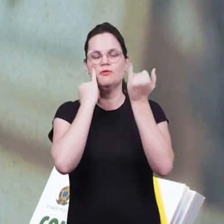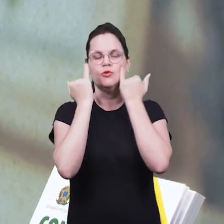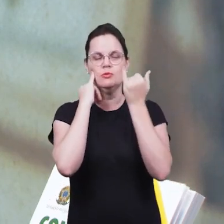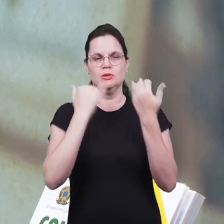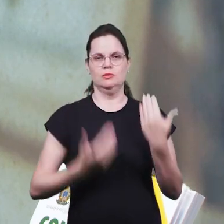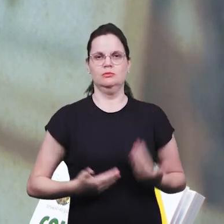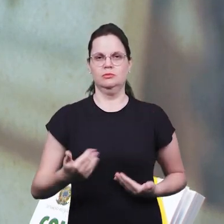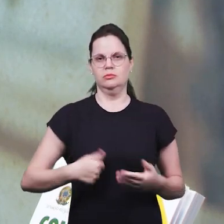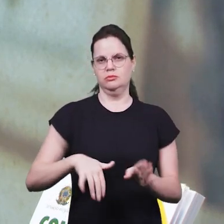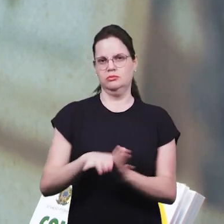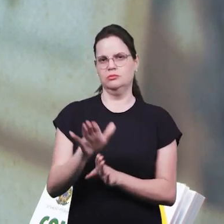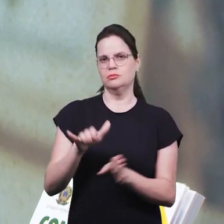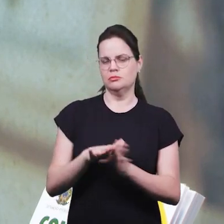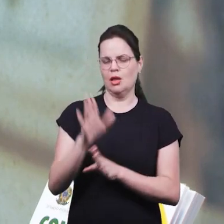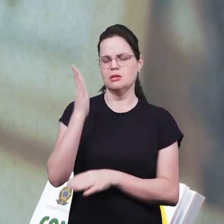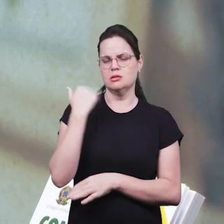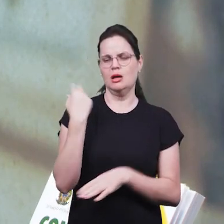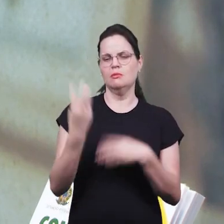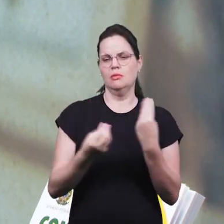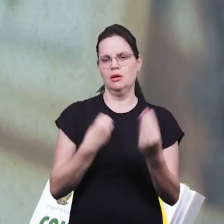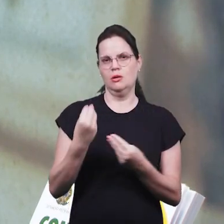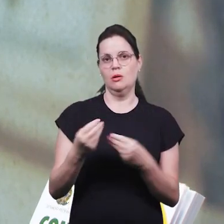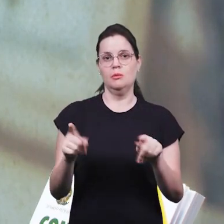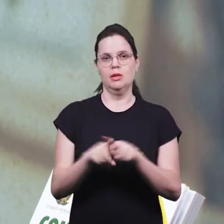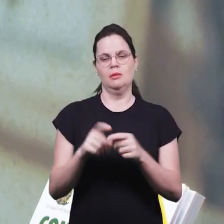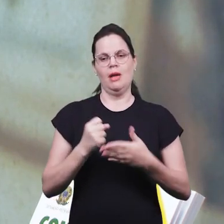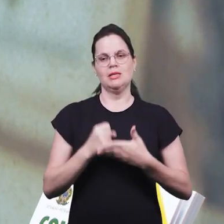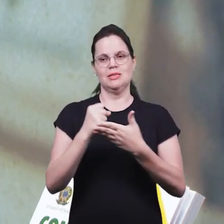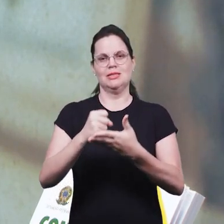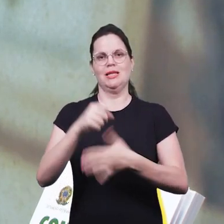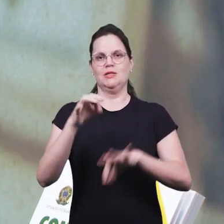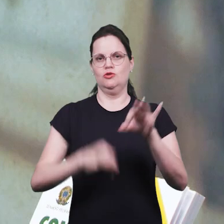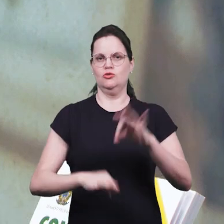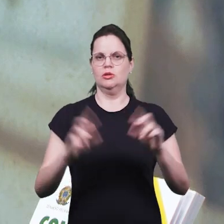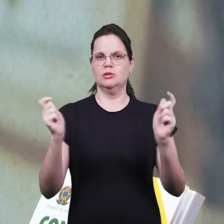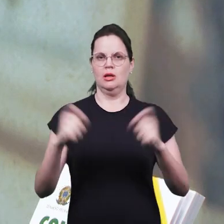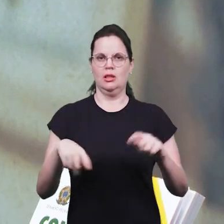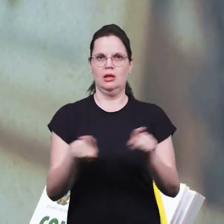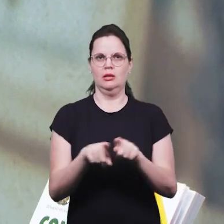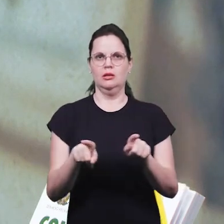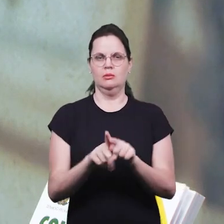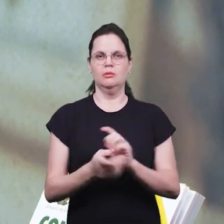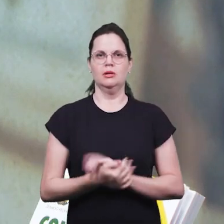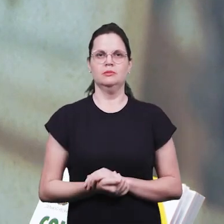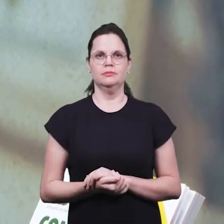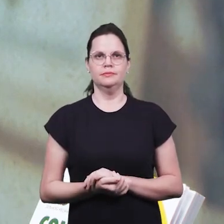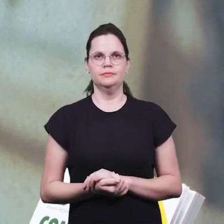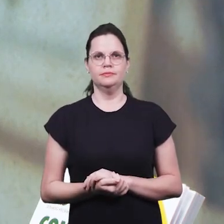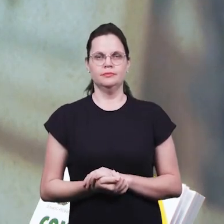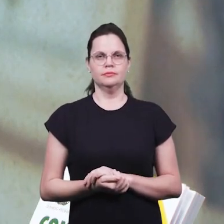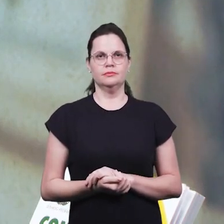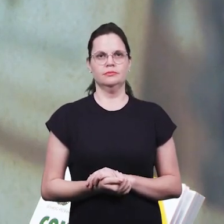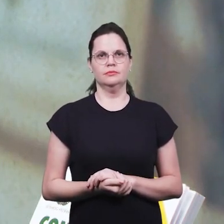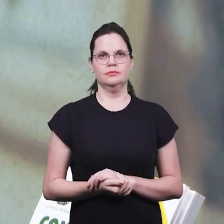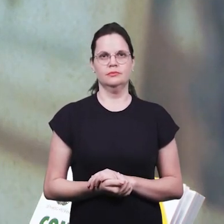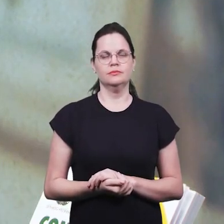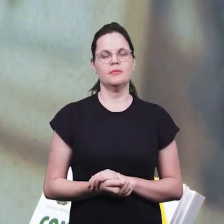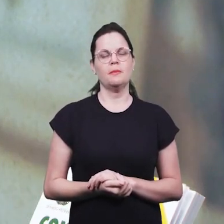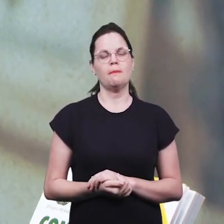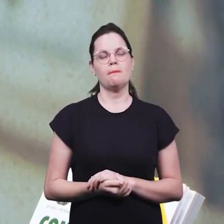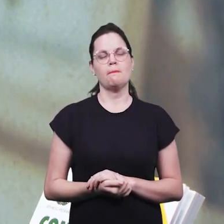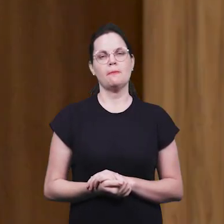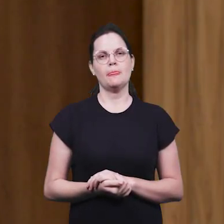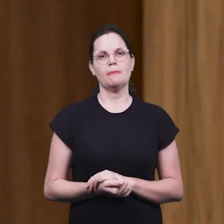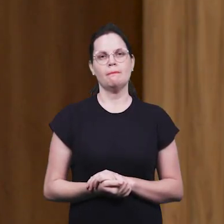saber orientar o que ela precisa fazer e até mesmo para dar assistência jurídica, tal qual um advogado trabalhista teria também a capacidade de assistir essa